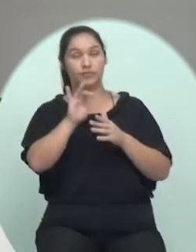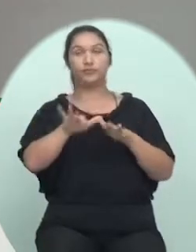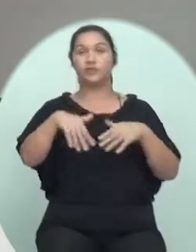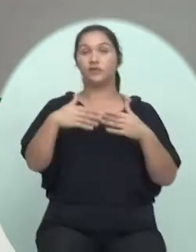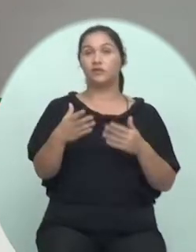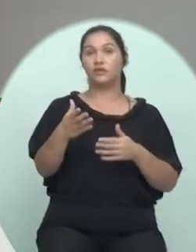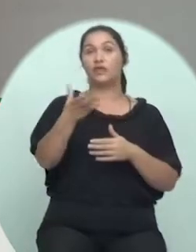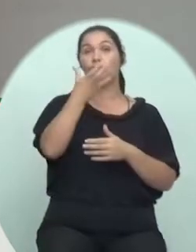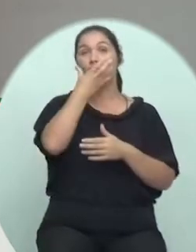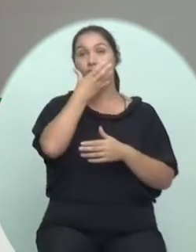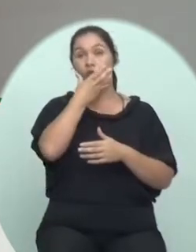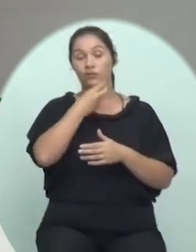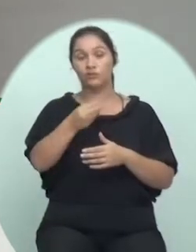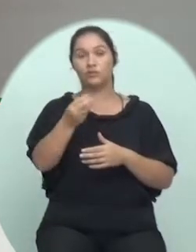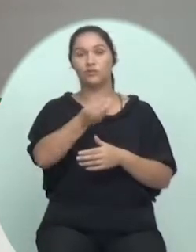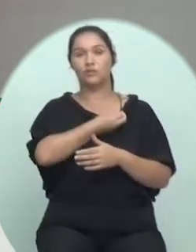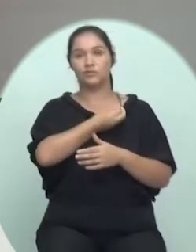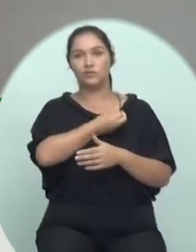todos que aqui estão.